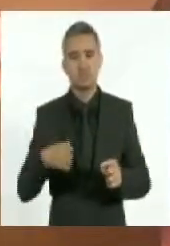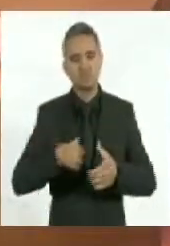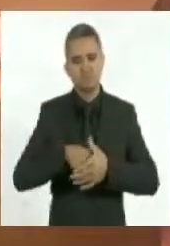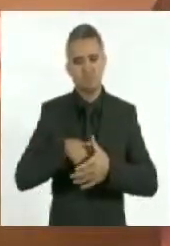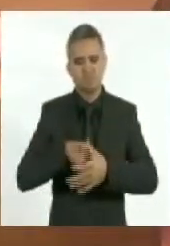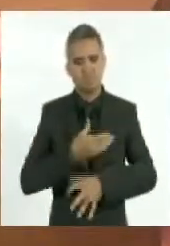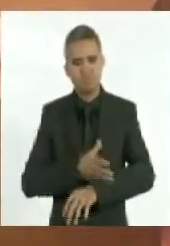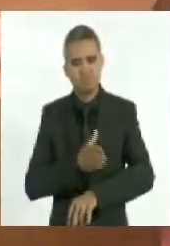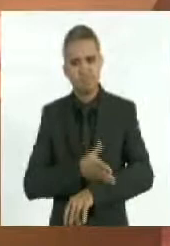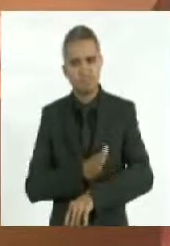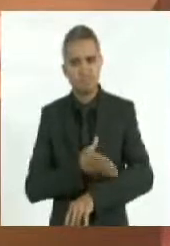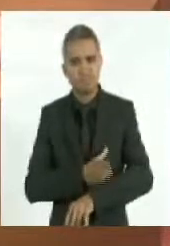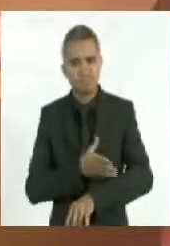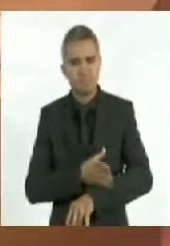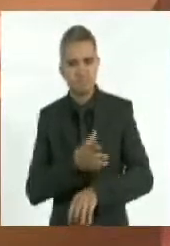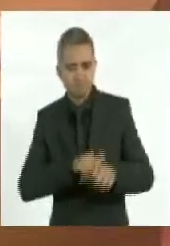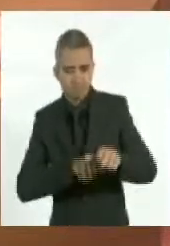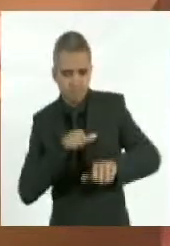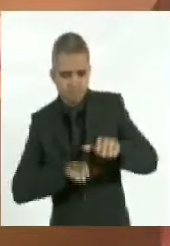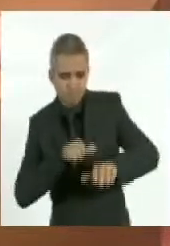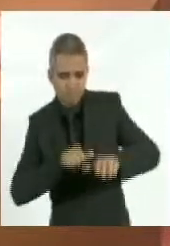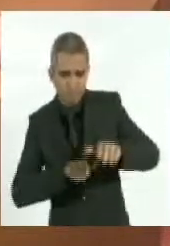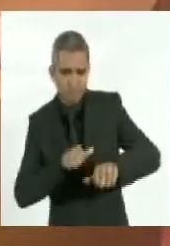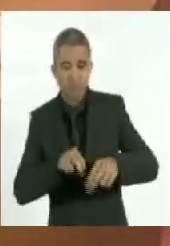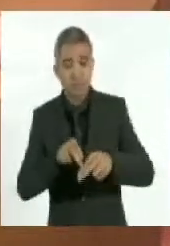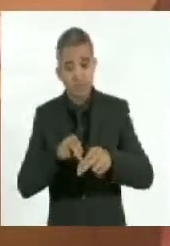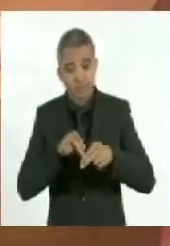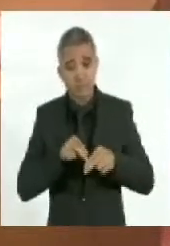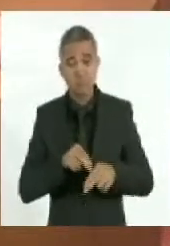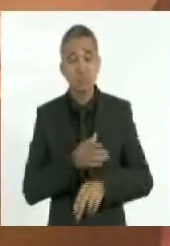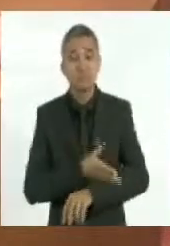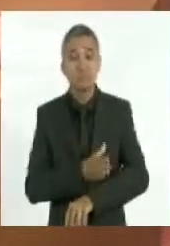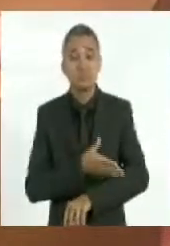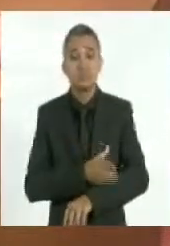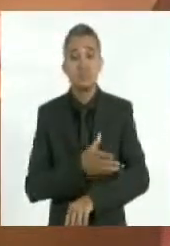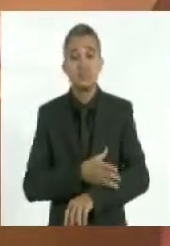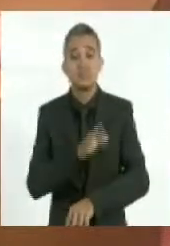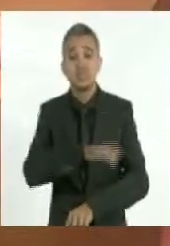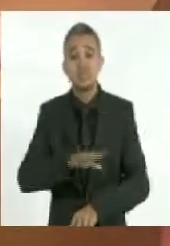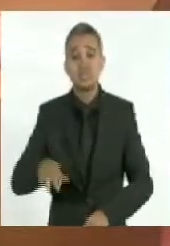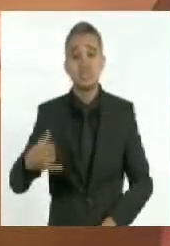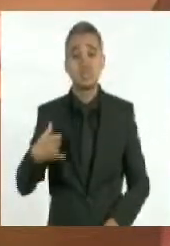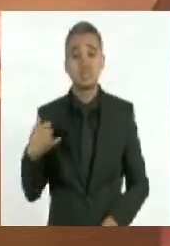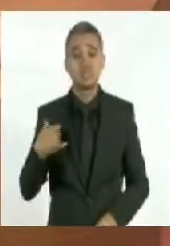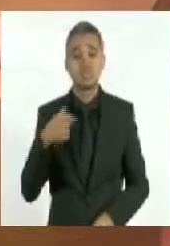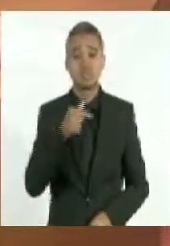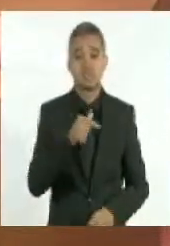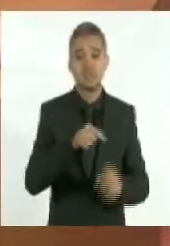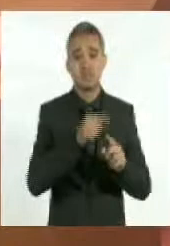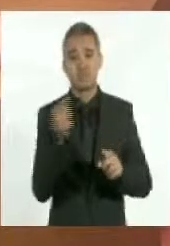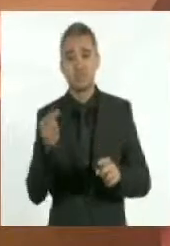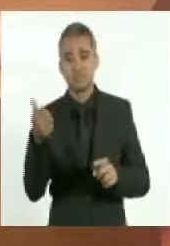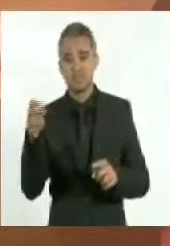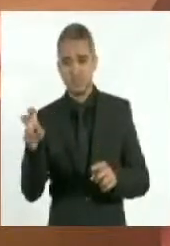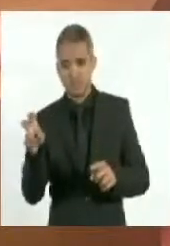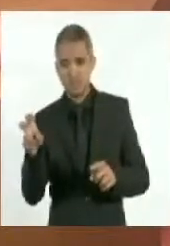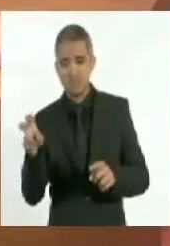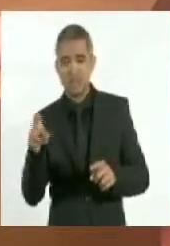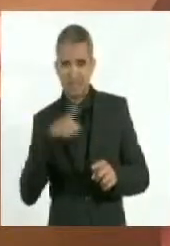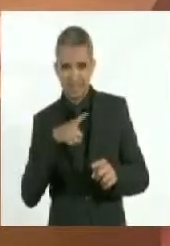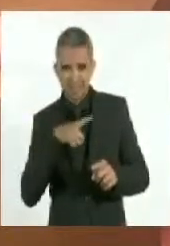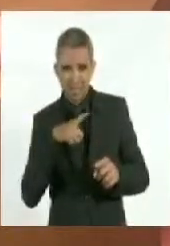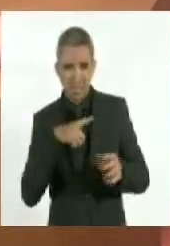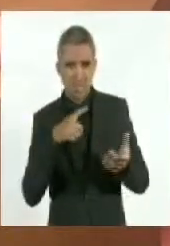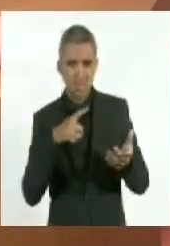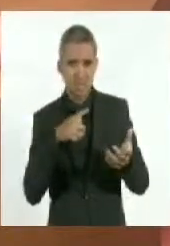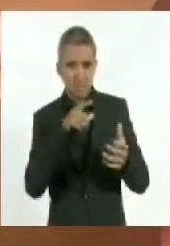Barros, isso faz com que essas crianças de 7 a 15 anos, se a gente tiver escolinha com estrutura,